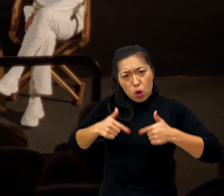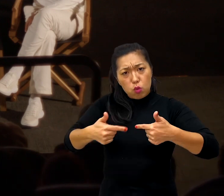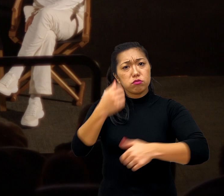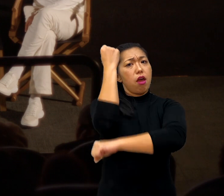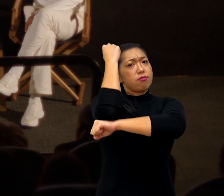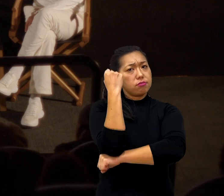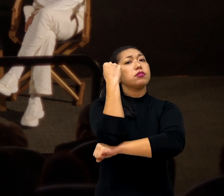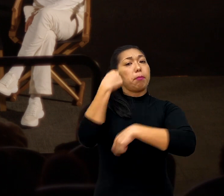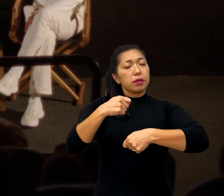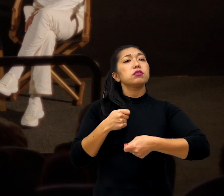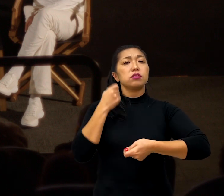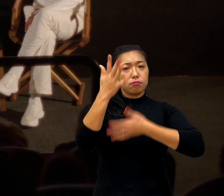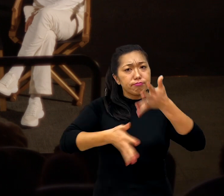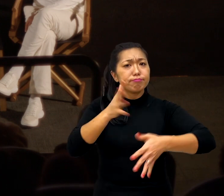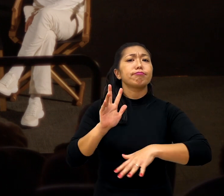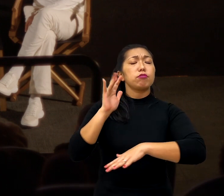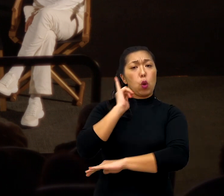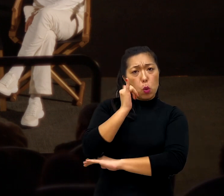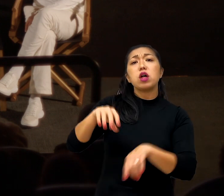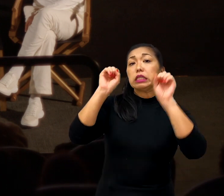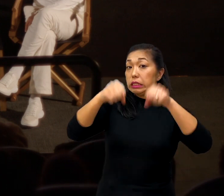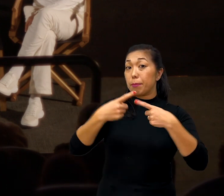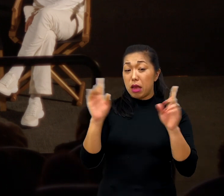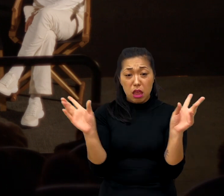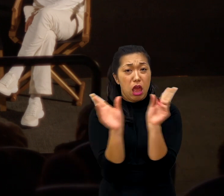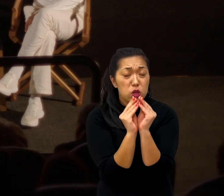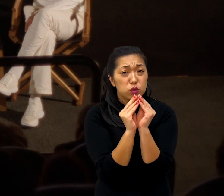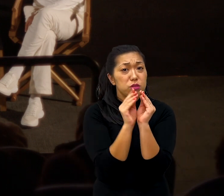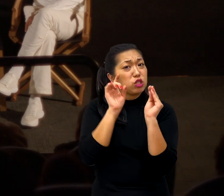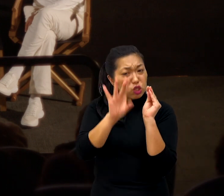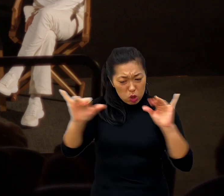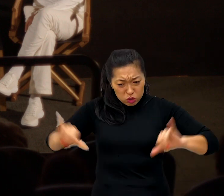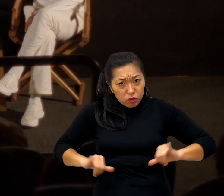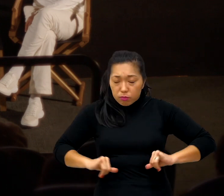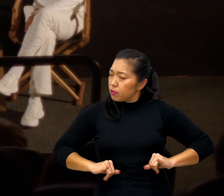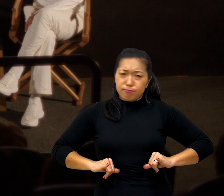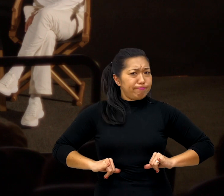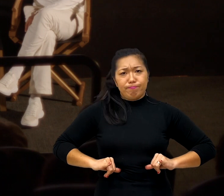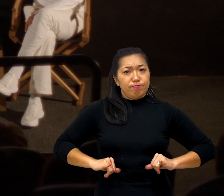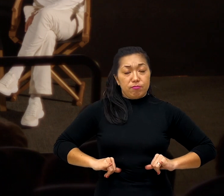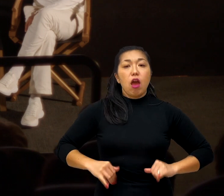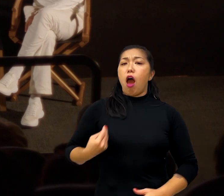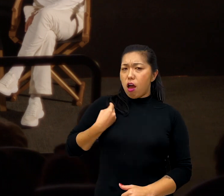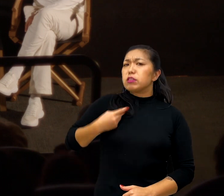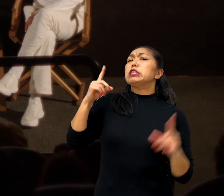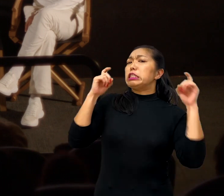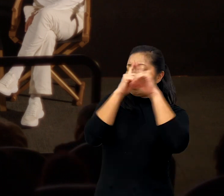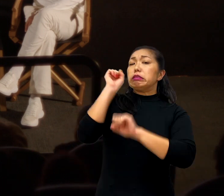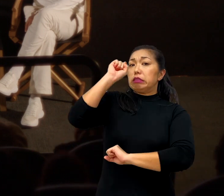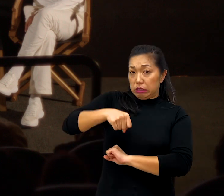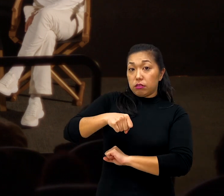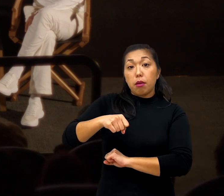alguma, ser contada, mas com cuidado de não resumir o povo negro ao sofrimento. A vida é dura, mas tem beleza e